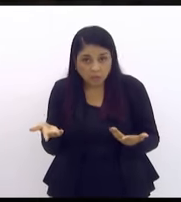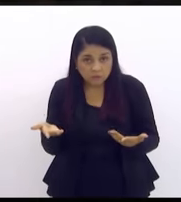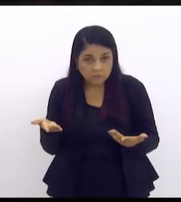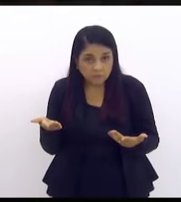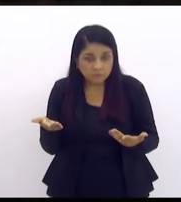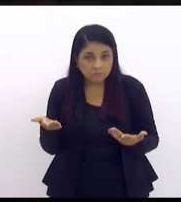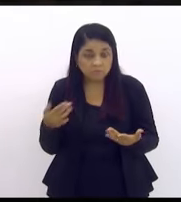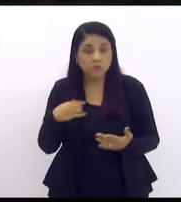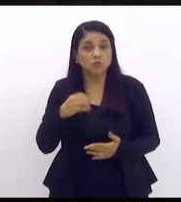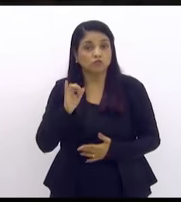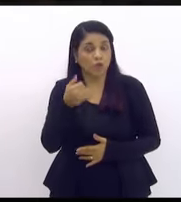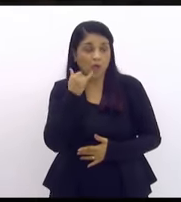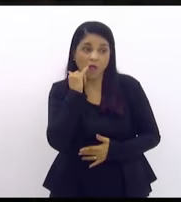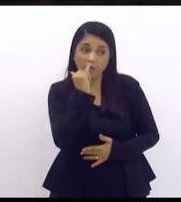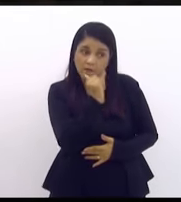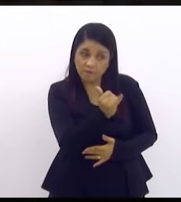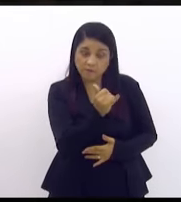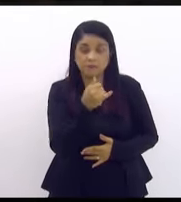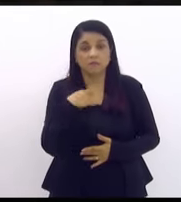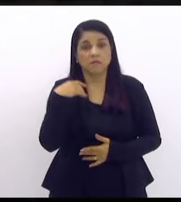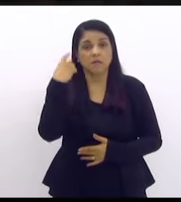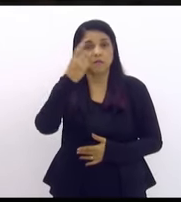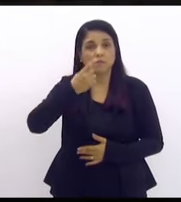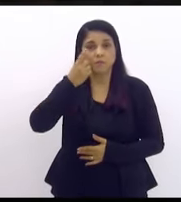tinha alertado a deputada Renata,